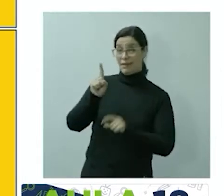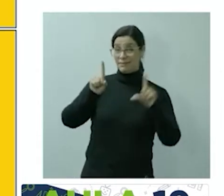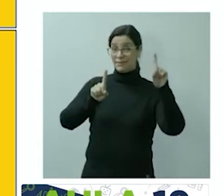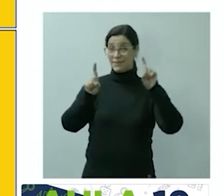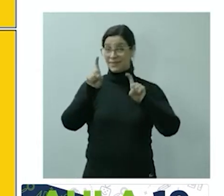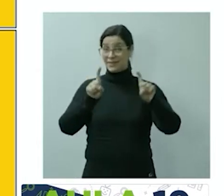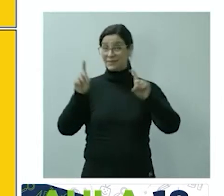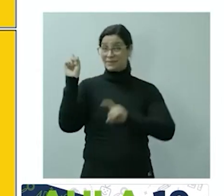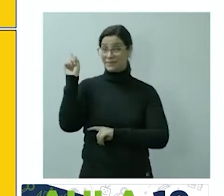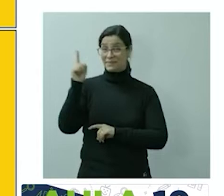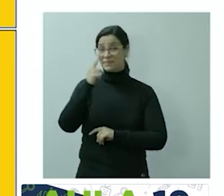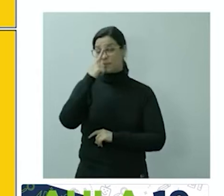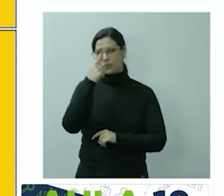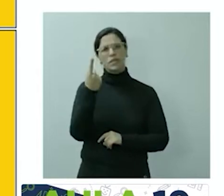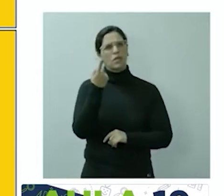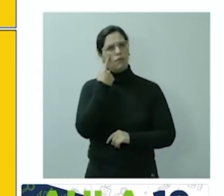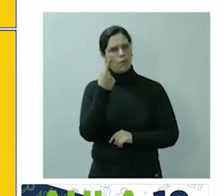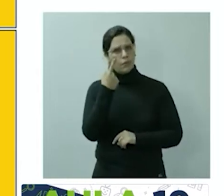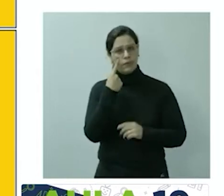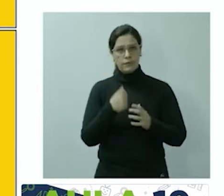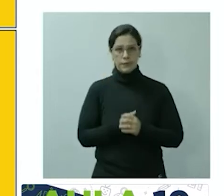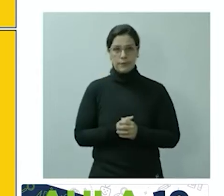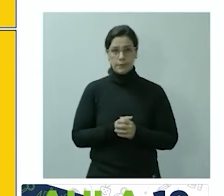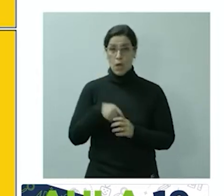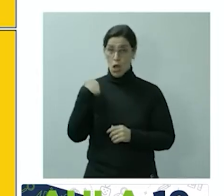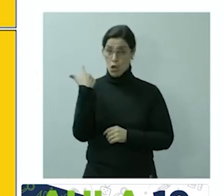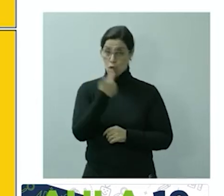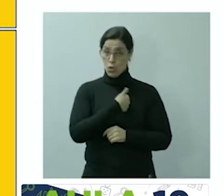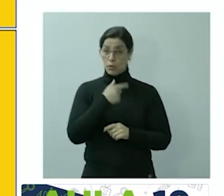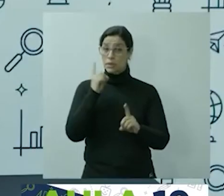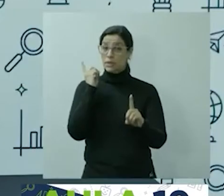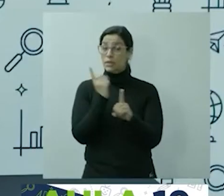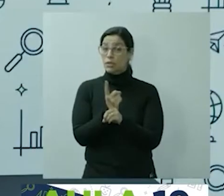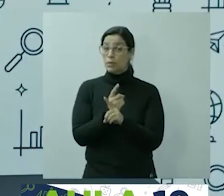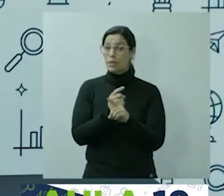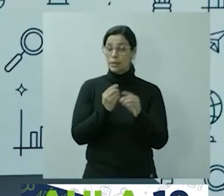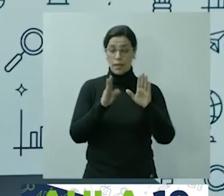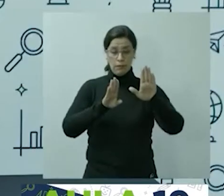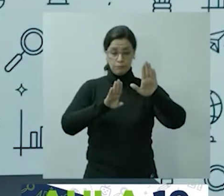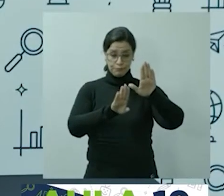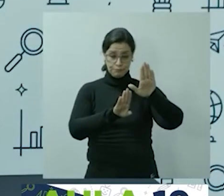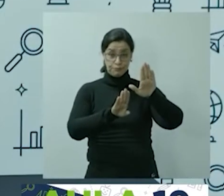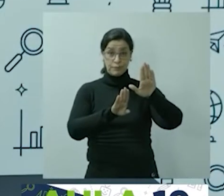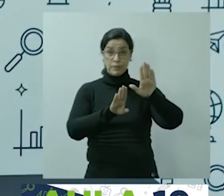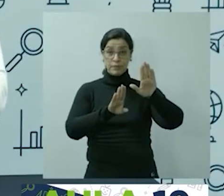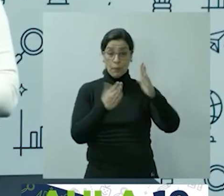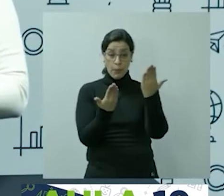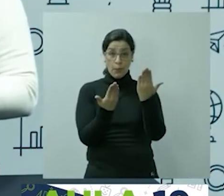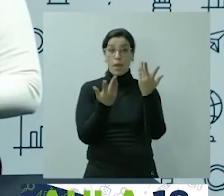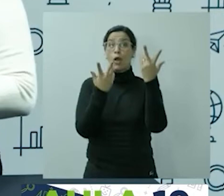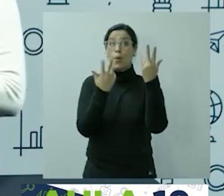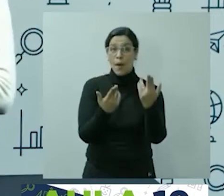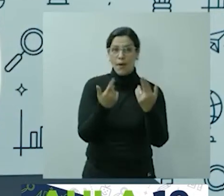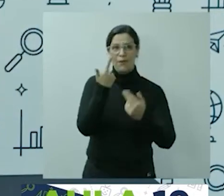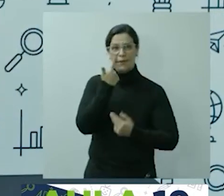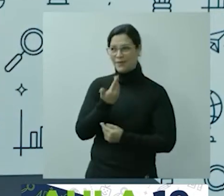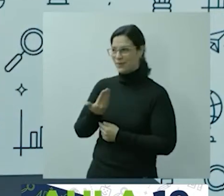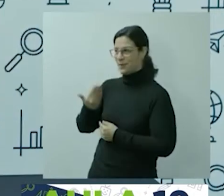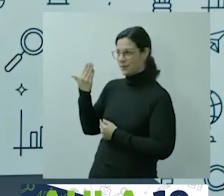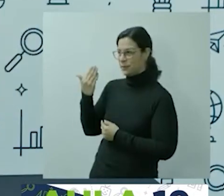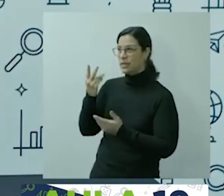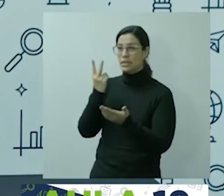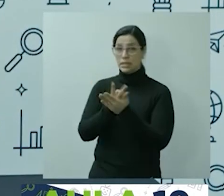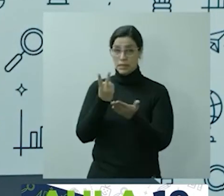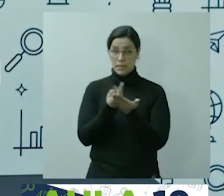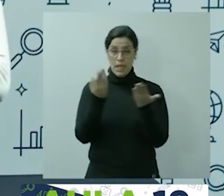Então, no jogo da memória, nós temos que descobrir os pares. Vamos ver aqui todas